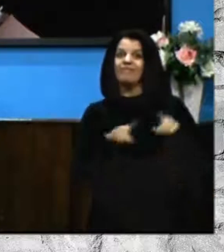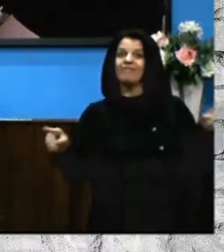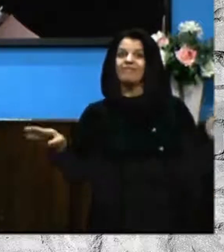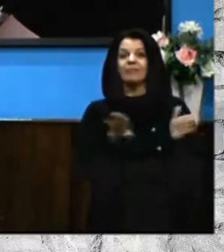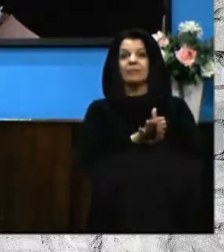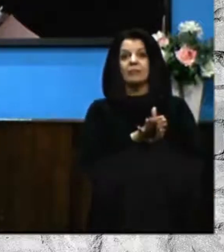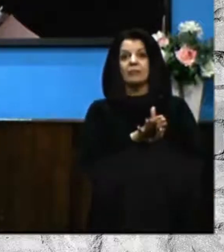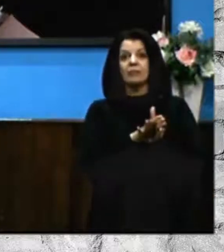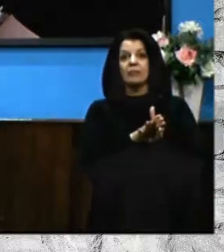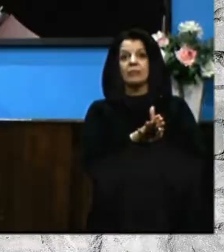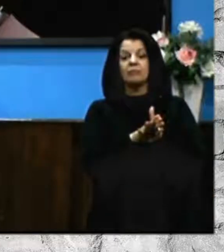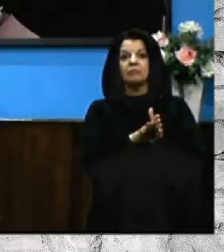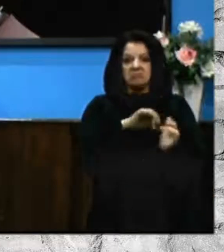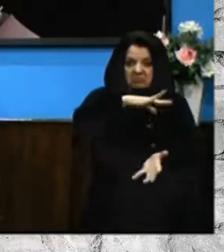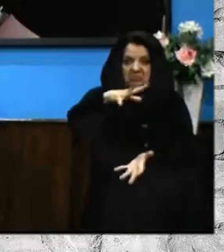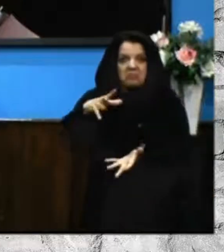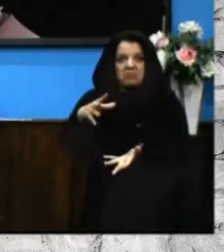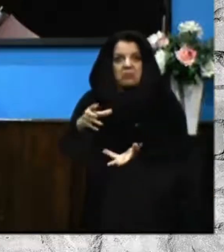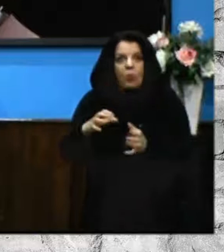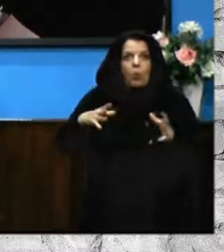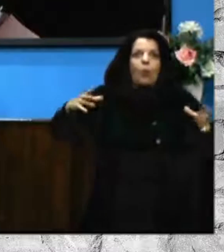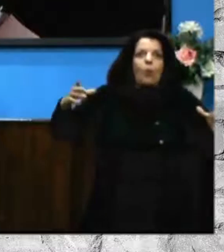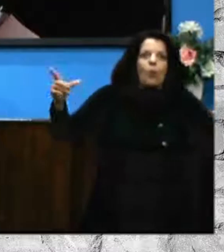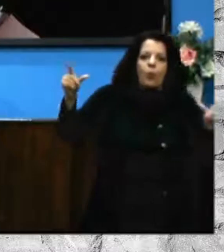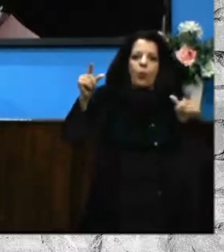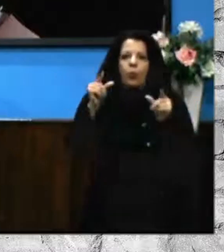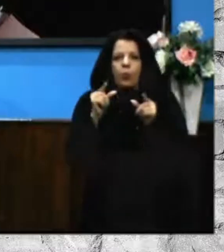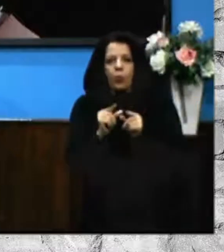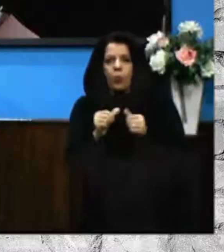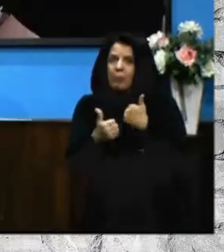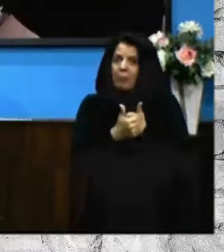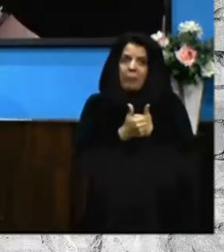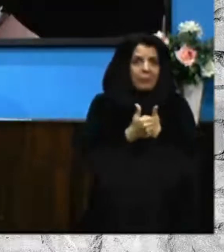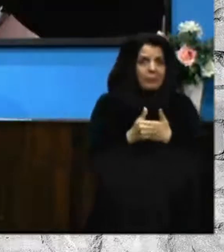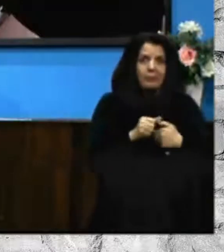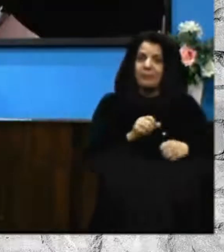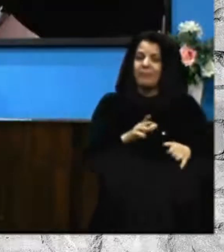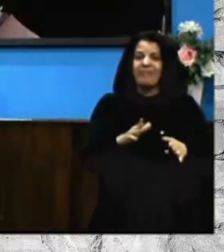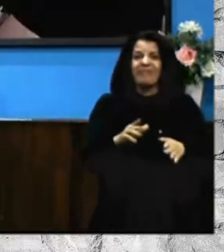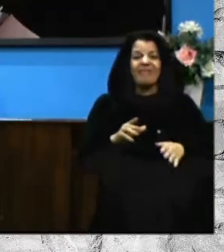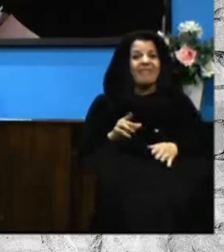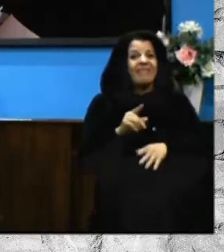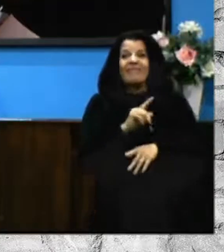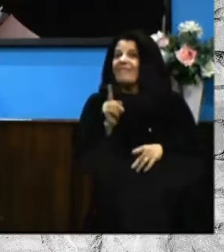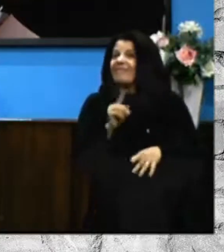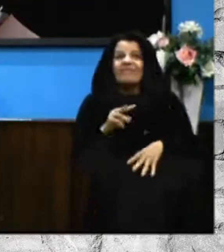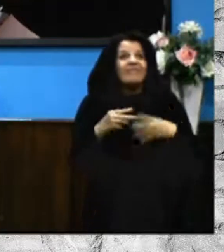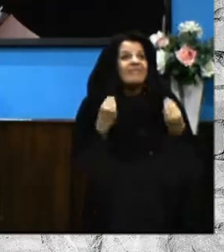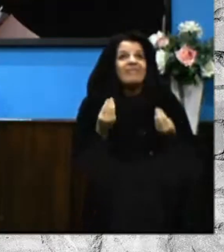De repente, um mundo tão grande ficou pequeno, e de pequeno que ficou, não temos nem para onde